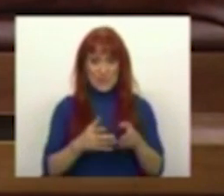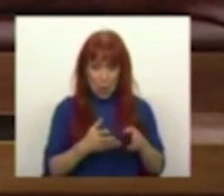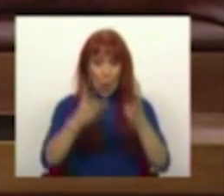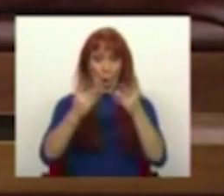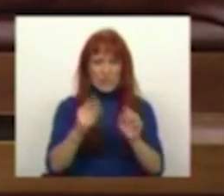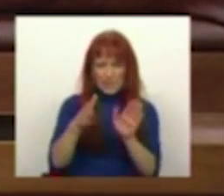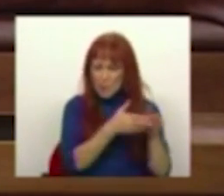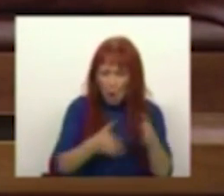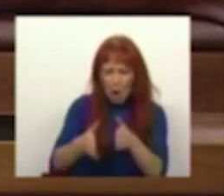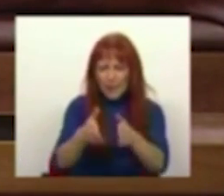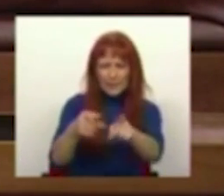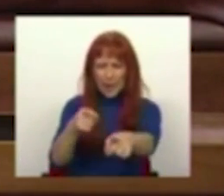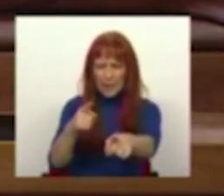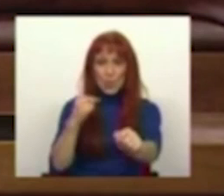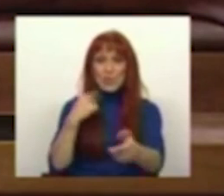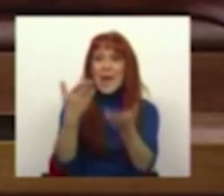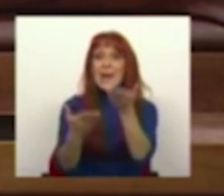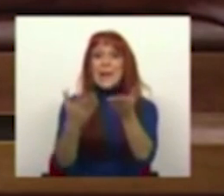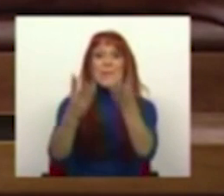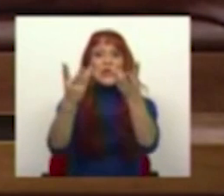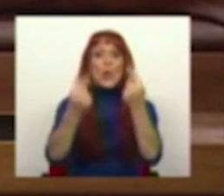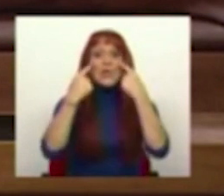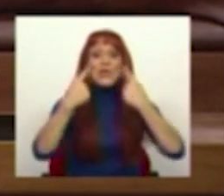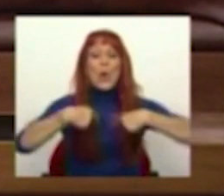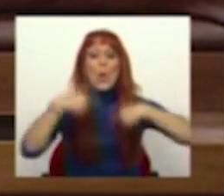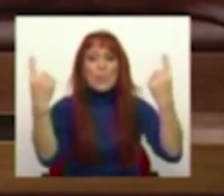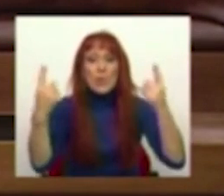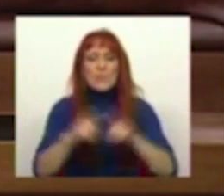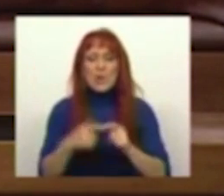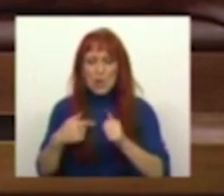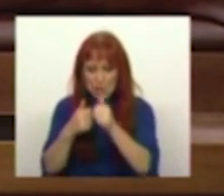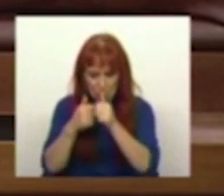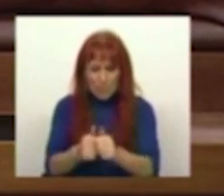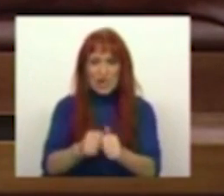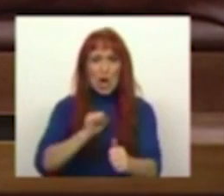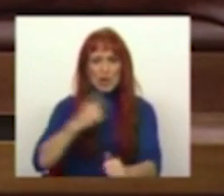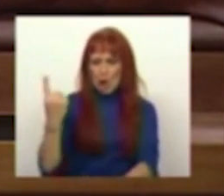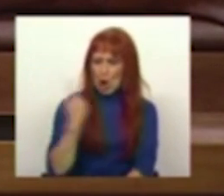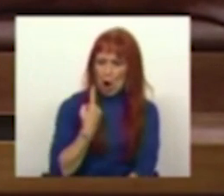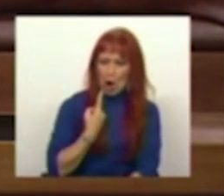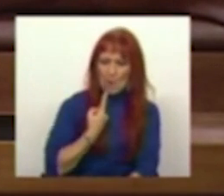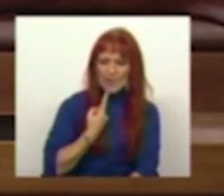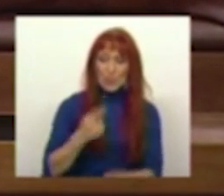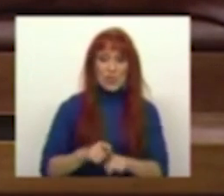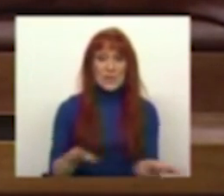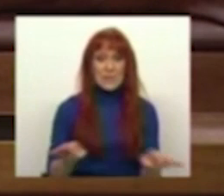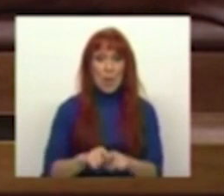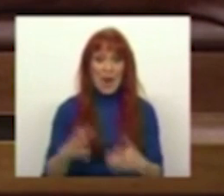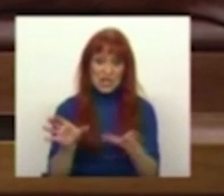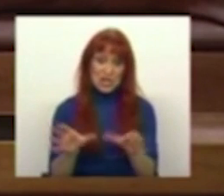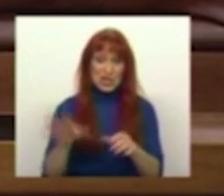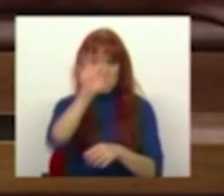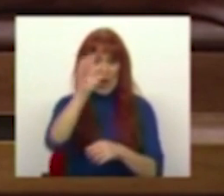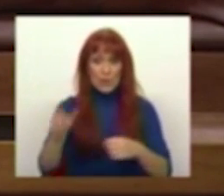orçamento orientado para o equilíbrio das contas públicas, cumprindo as nossas obrigações como Estado-membro da